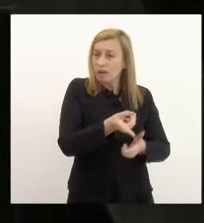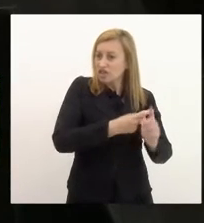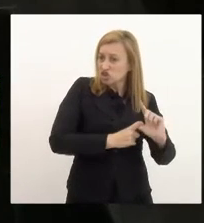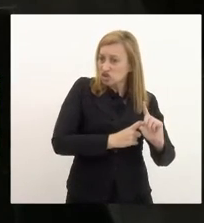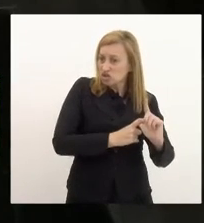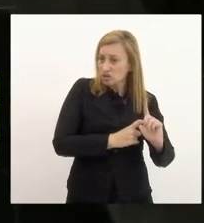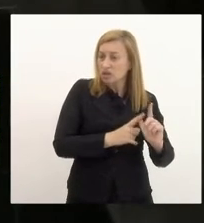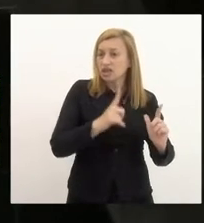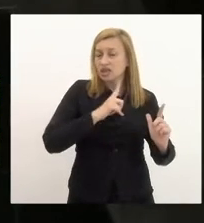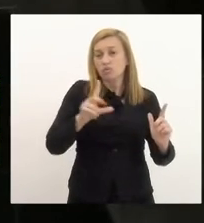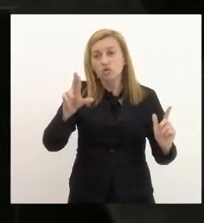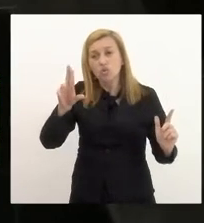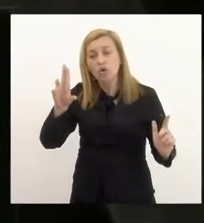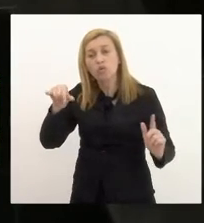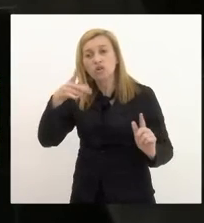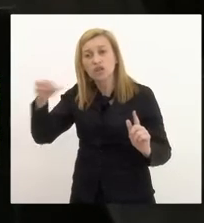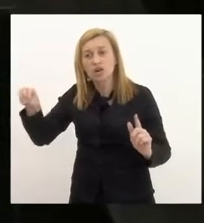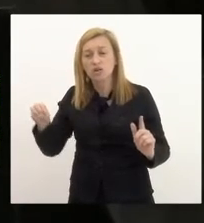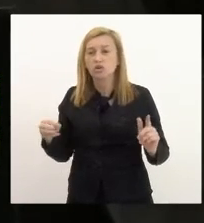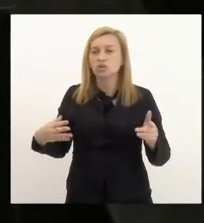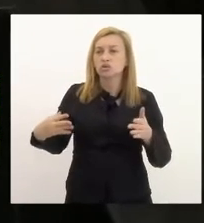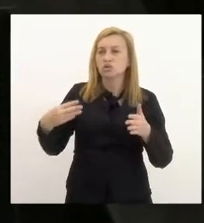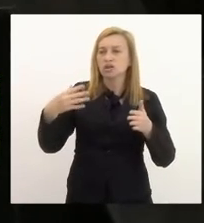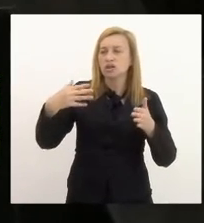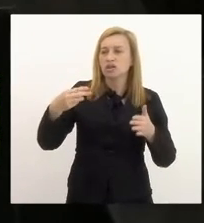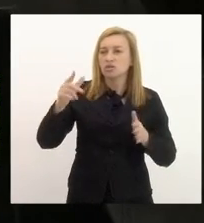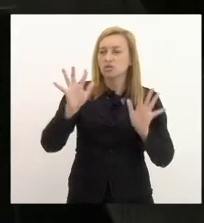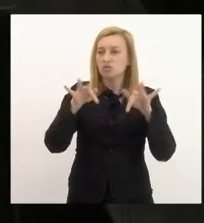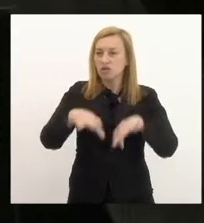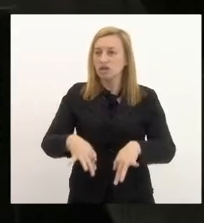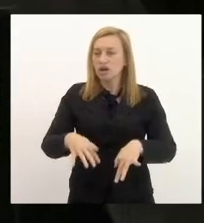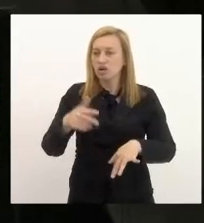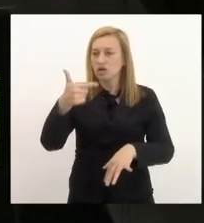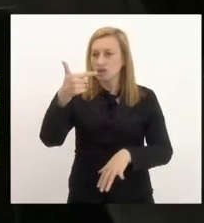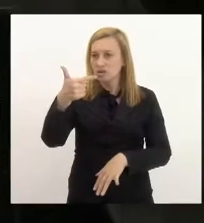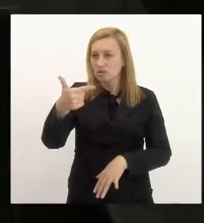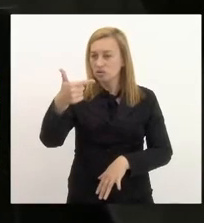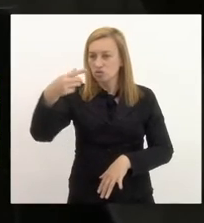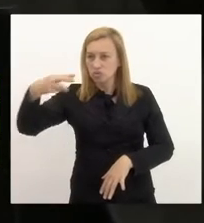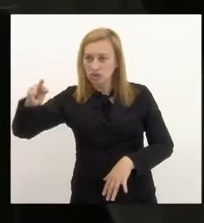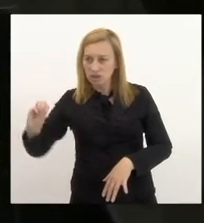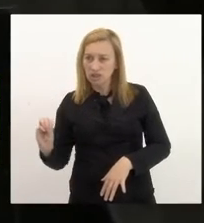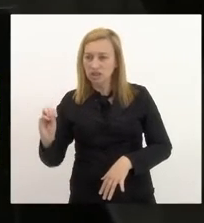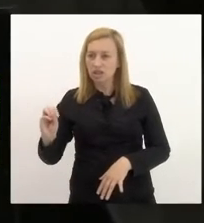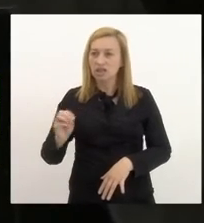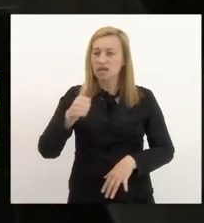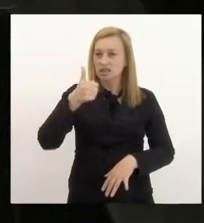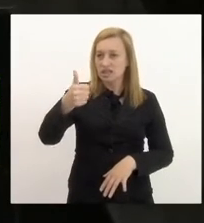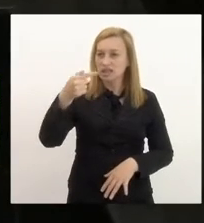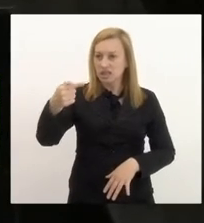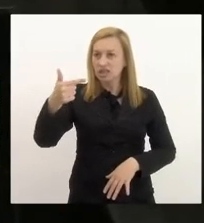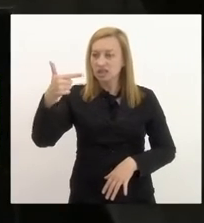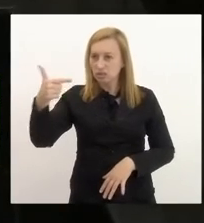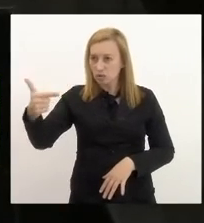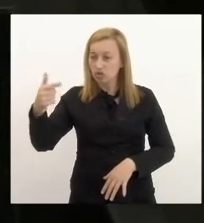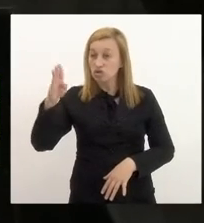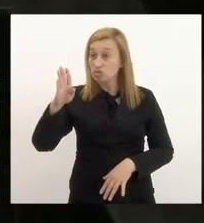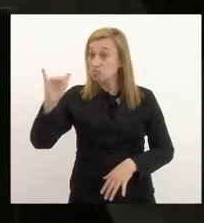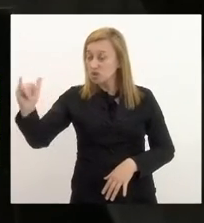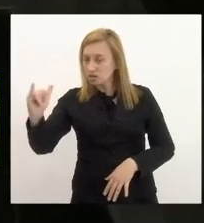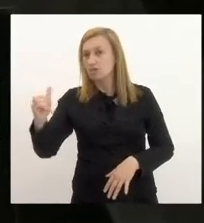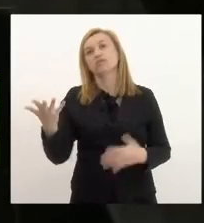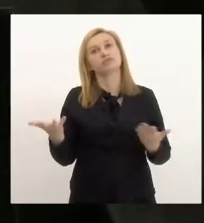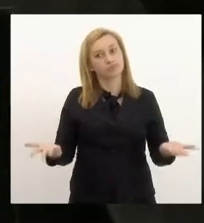que nós teremos reunião em 2030 ao final do Regime é de 172.000 é o estoque da dívida com a união